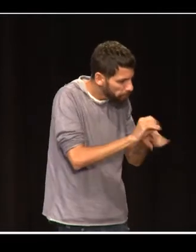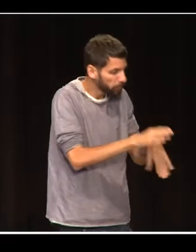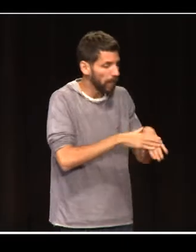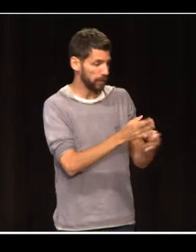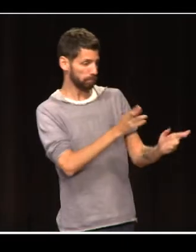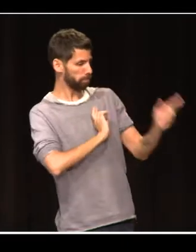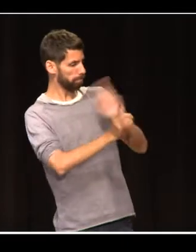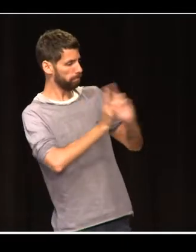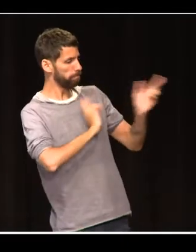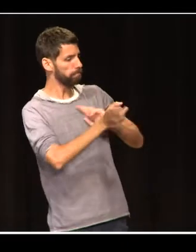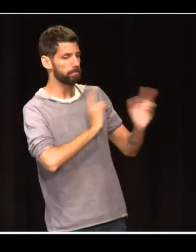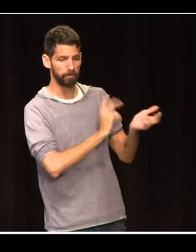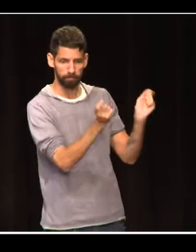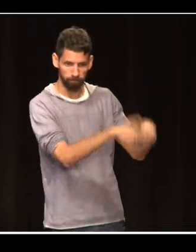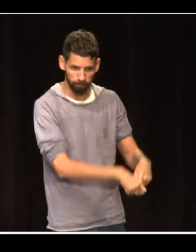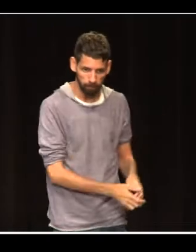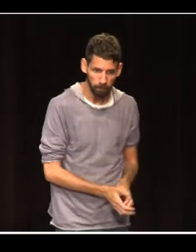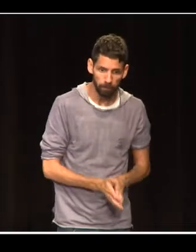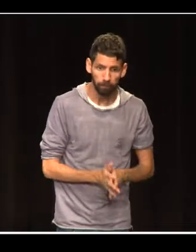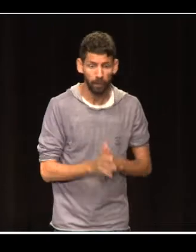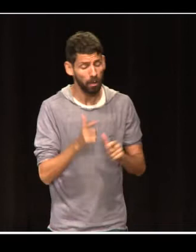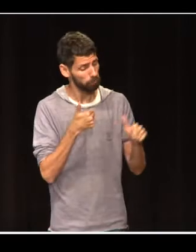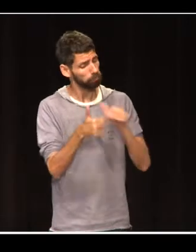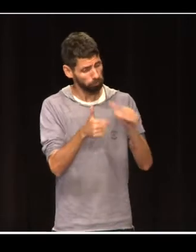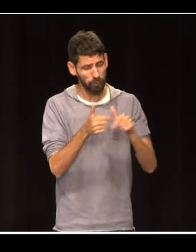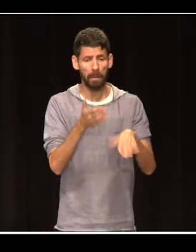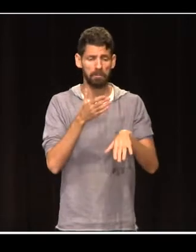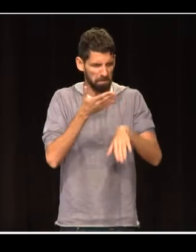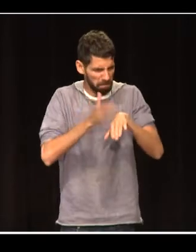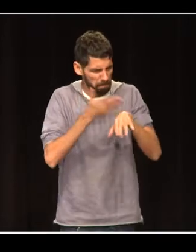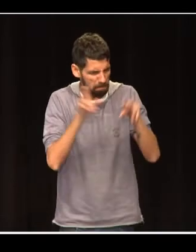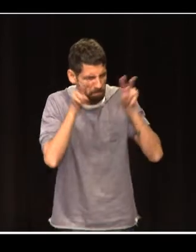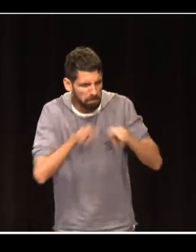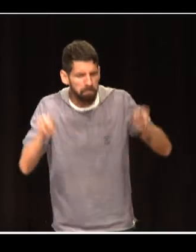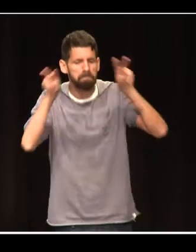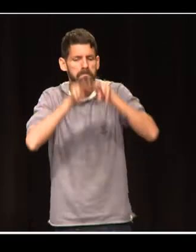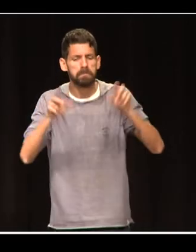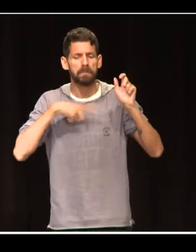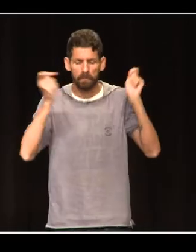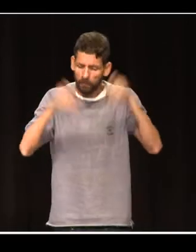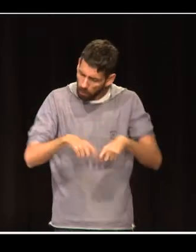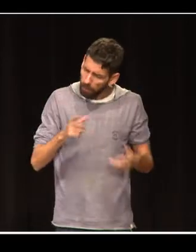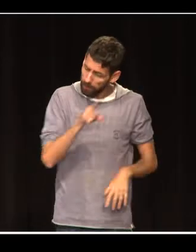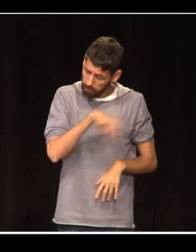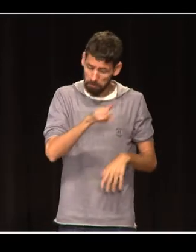vão respondendo as perguntas deles. E é um trabalho totalmente prático, visual e com experimentação em que